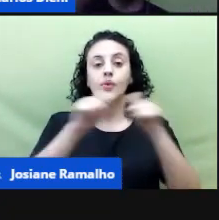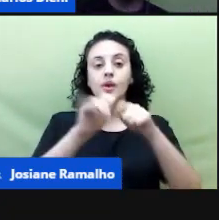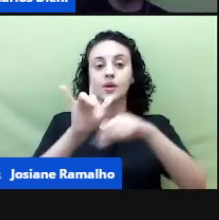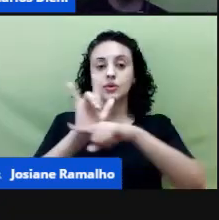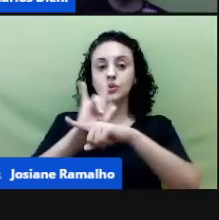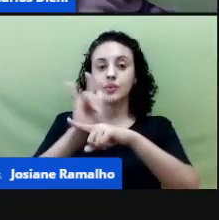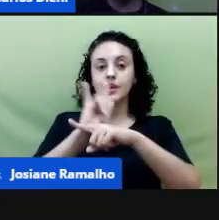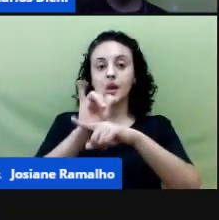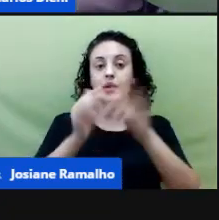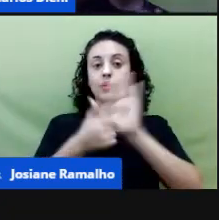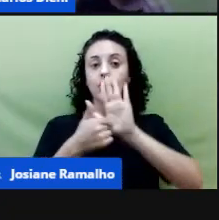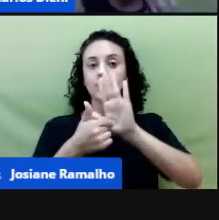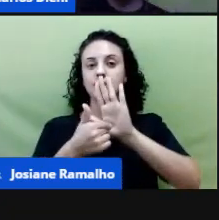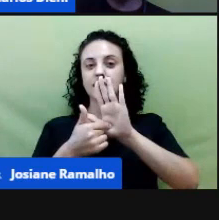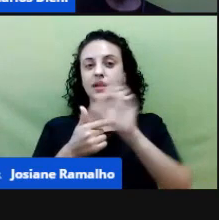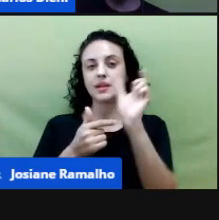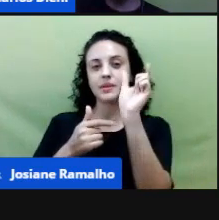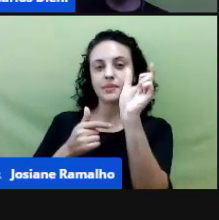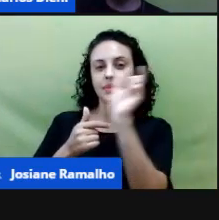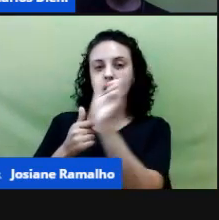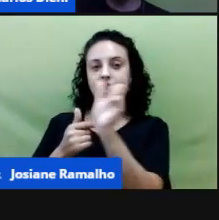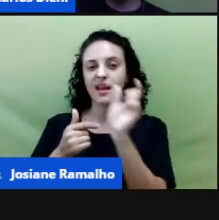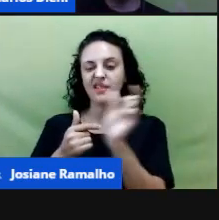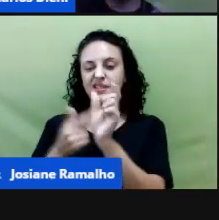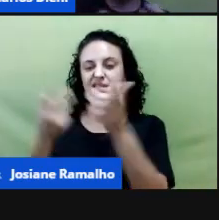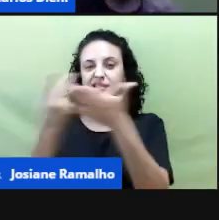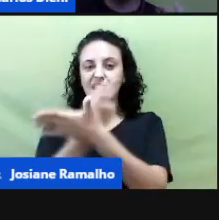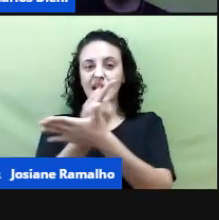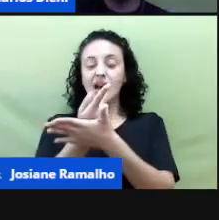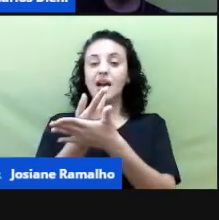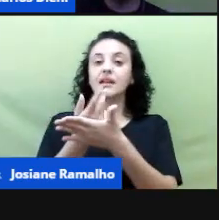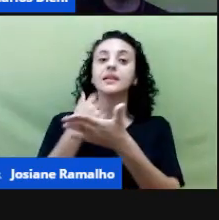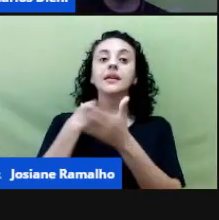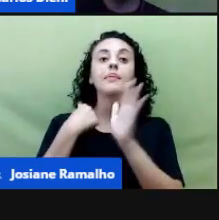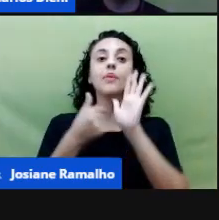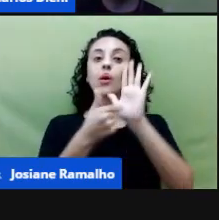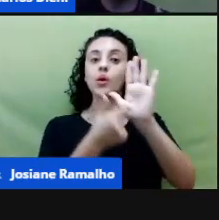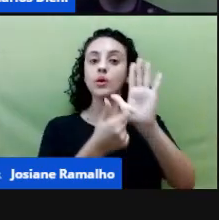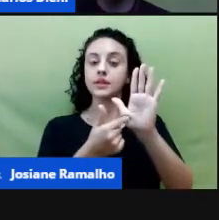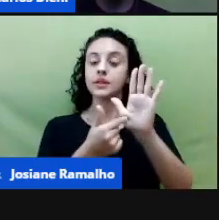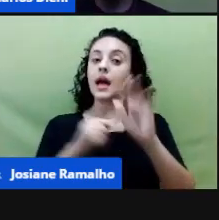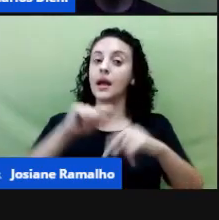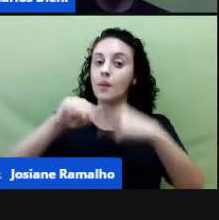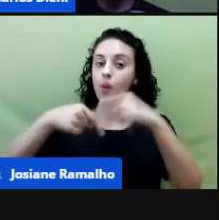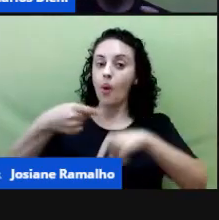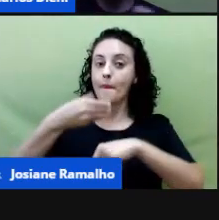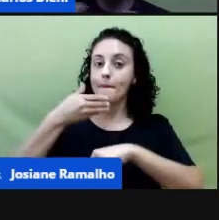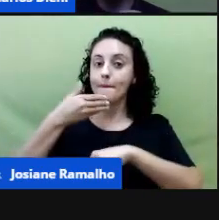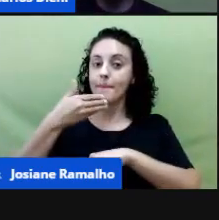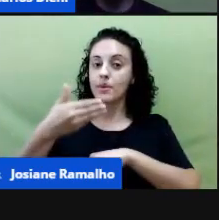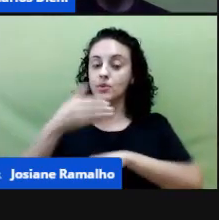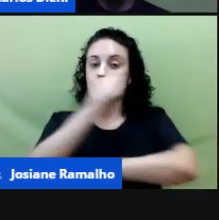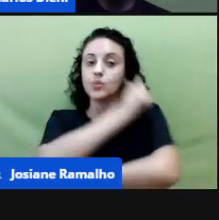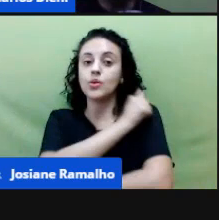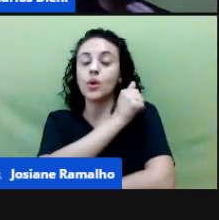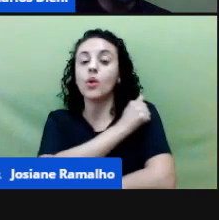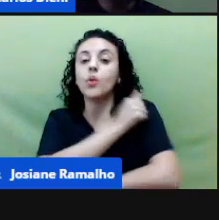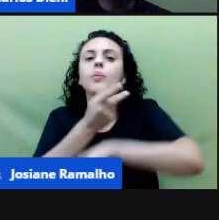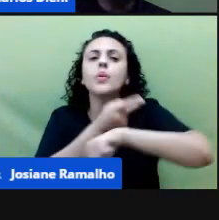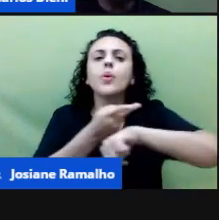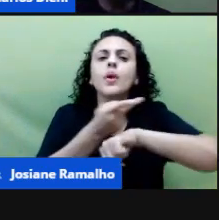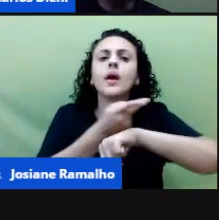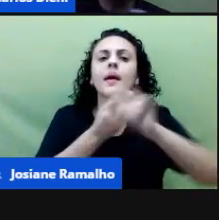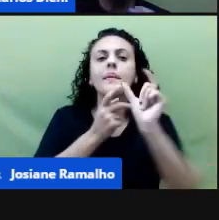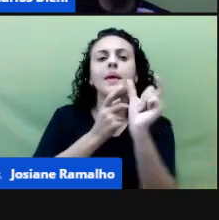erros e propor para os alunos fazerem um certo depois, fazer uma versão certa disso. Então, as